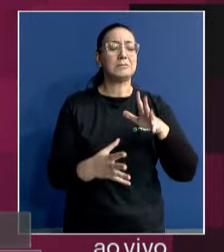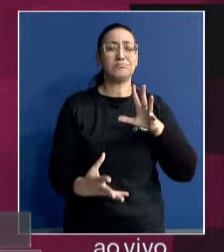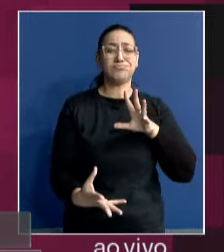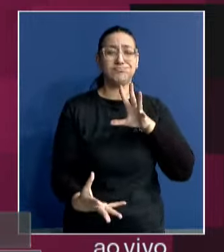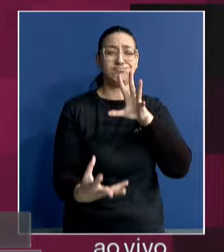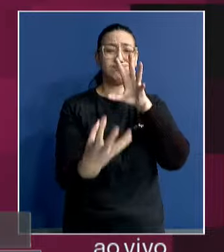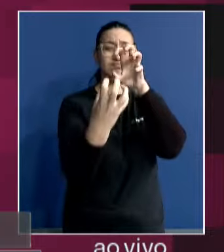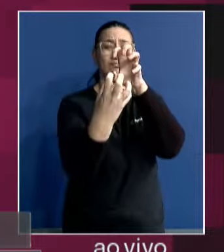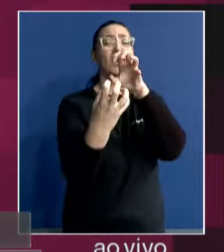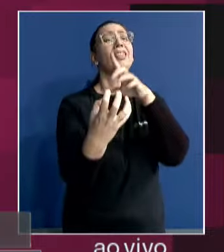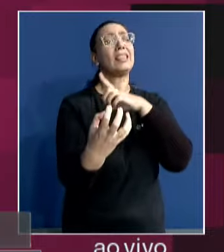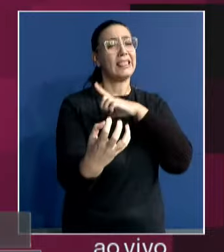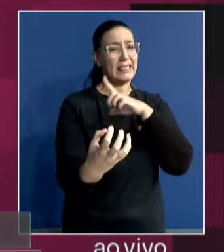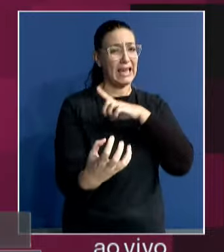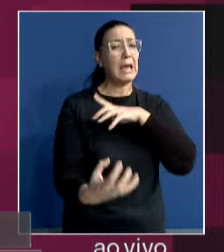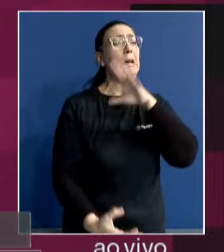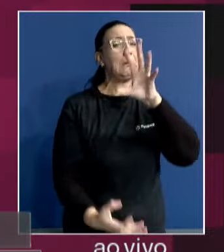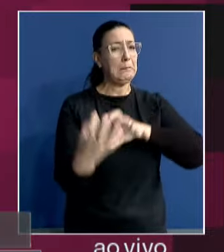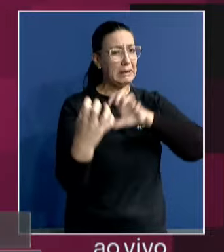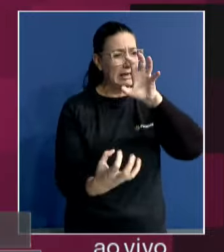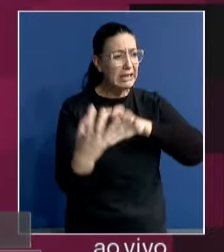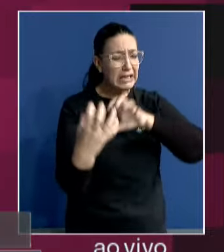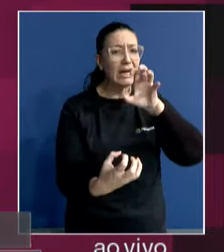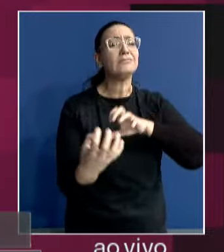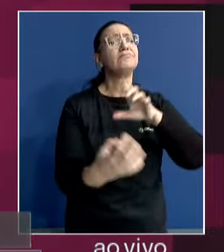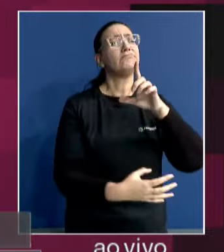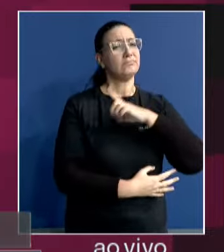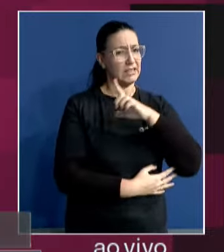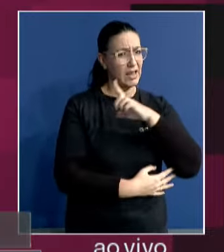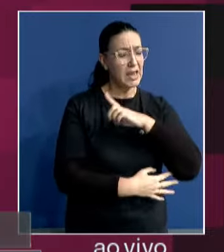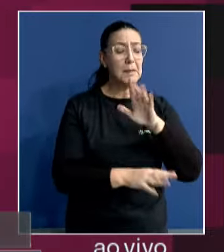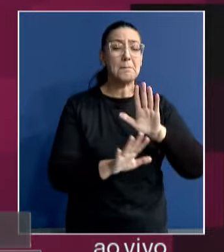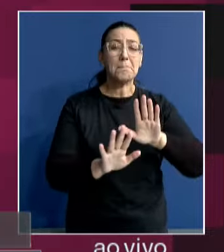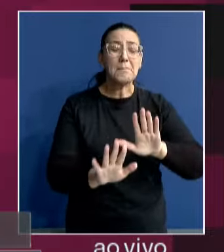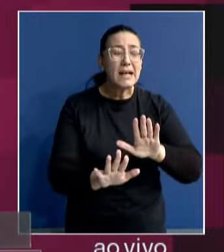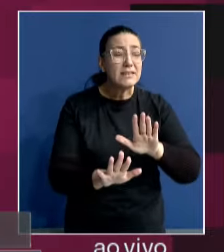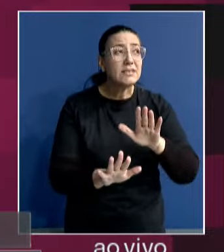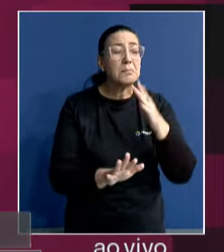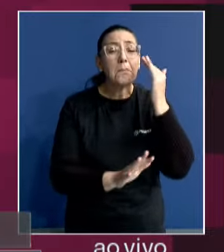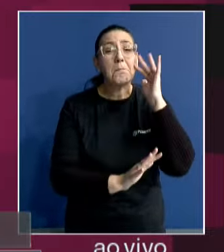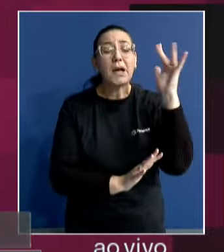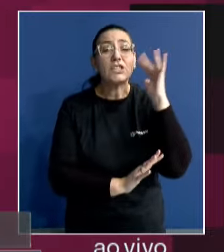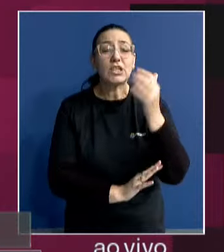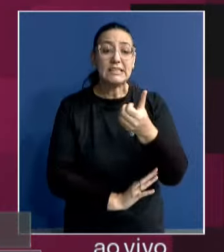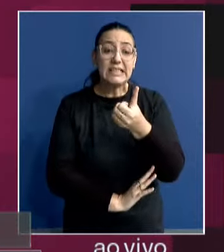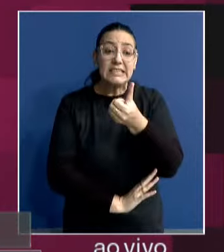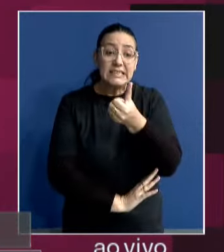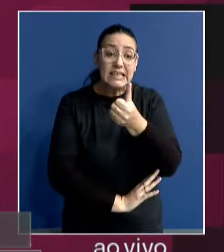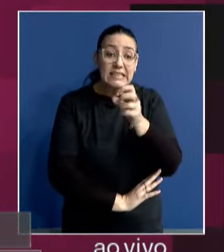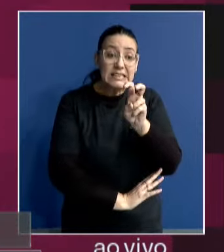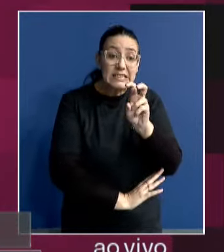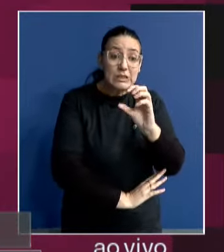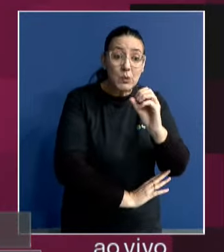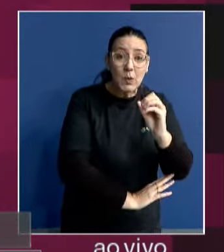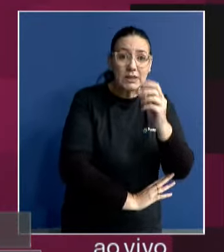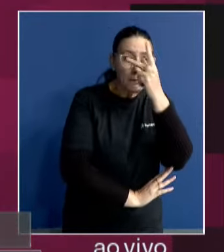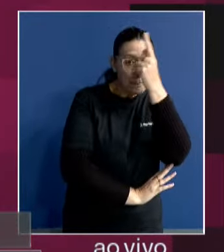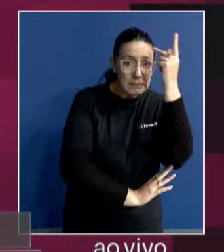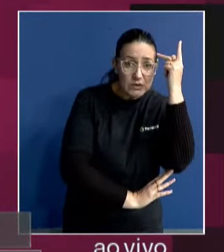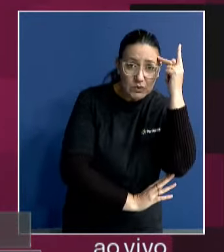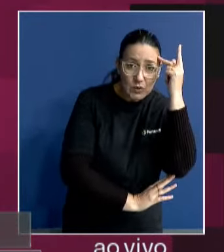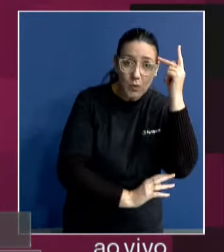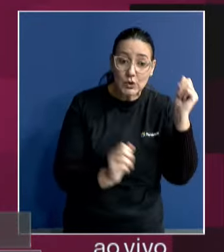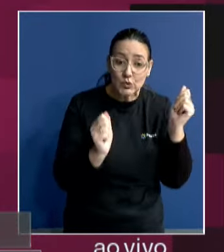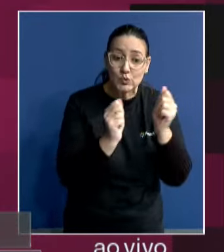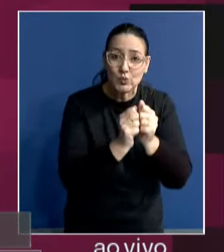diversos desses momentos de tensão aqui no Boa Tarde Rio Grande. Isso porque são 650 pessoas. A gente vai entrar agora aqui no abrigo e